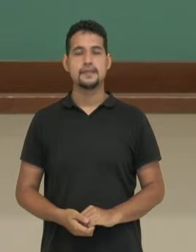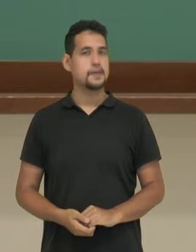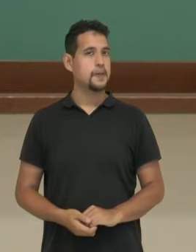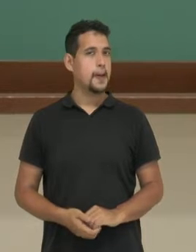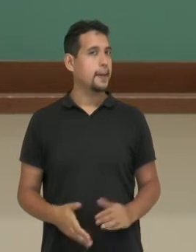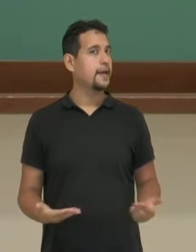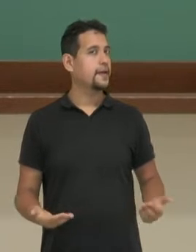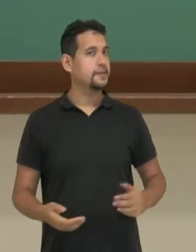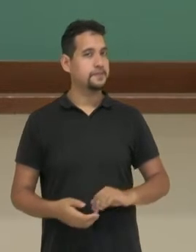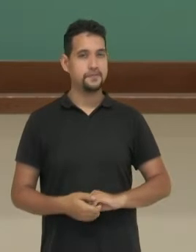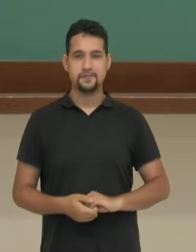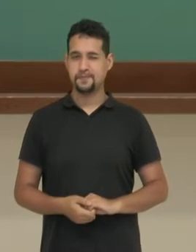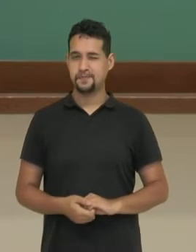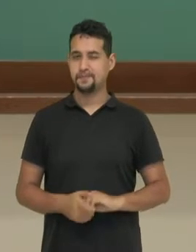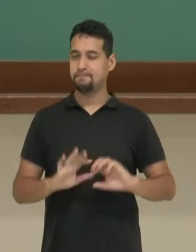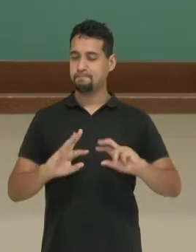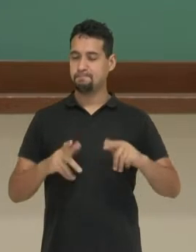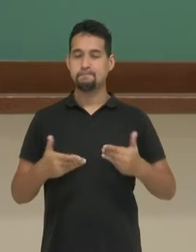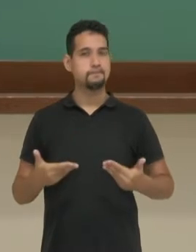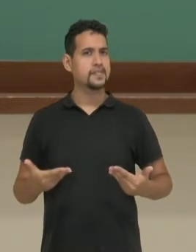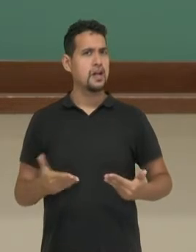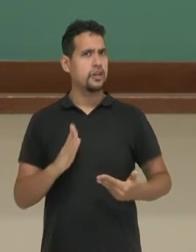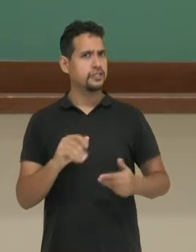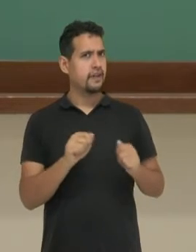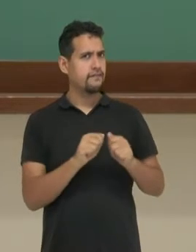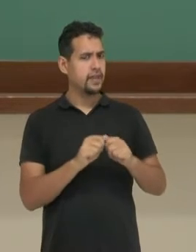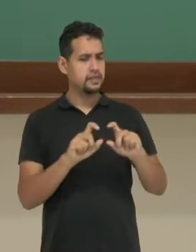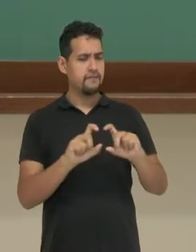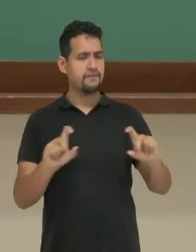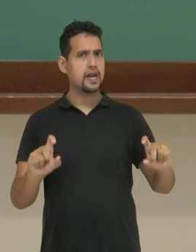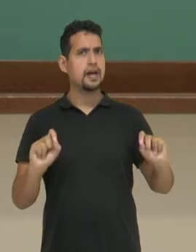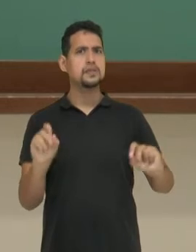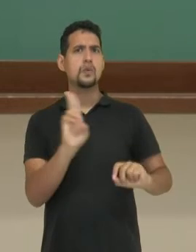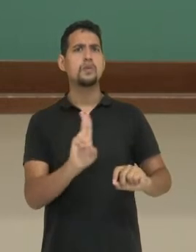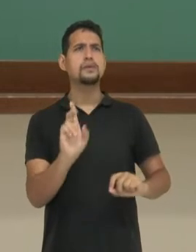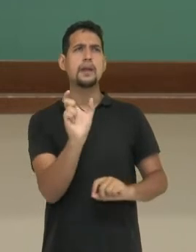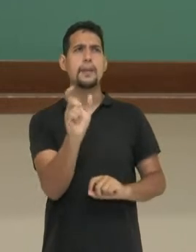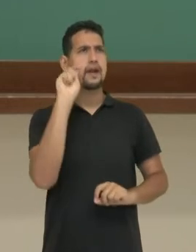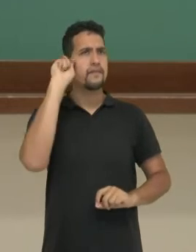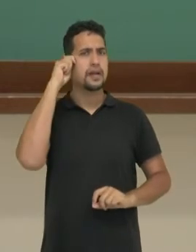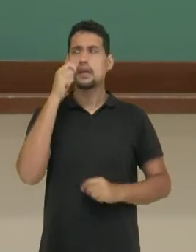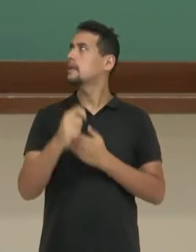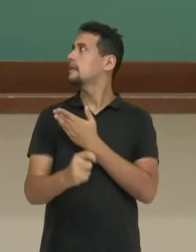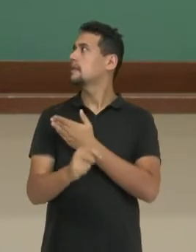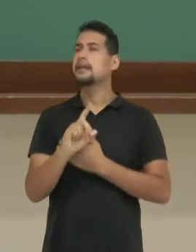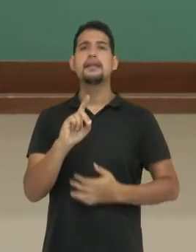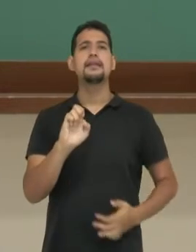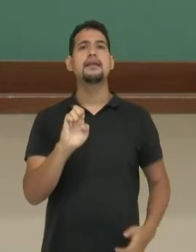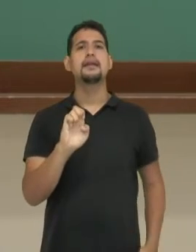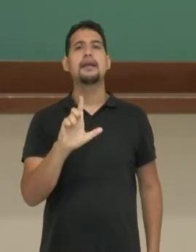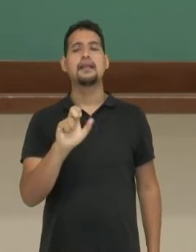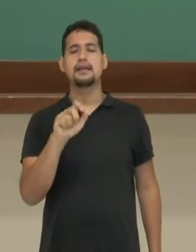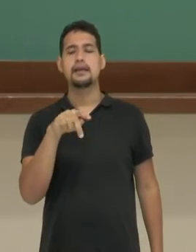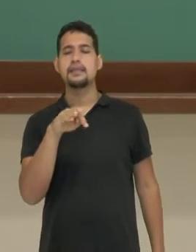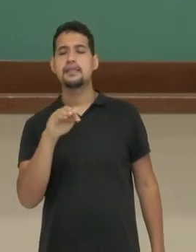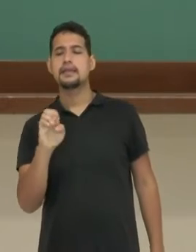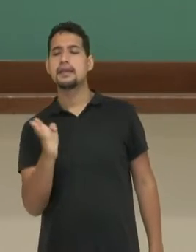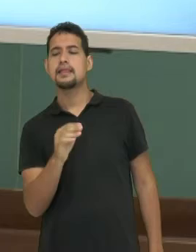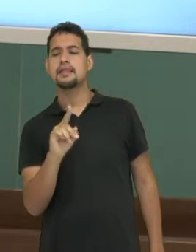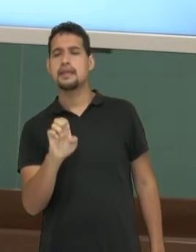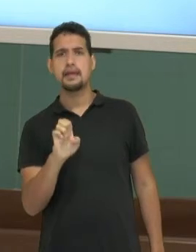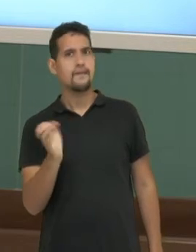E aí, chicos e chicas, fizeram a frase com a expressão delante de? Vamos a ver aqui um